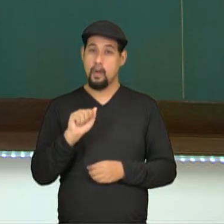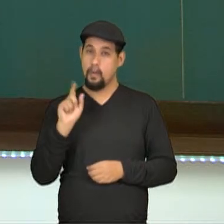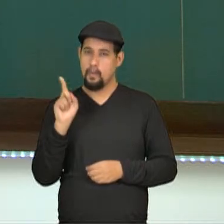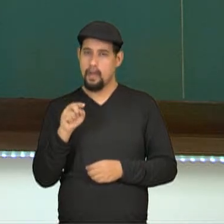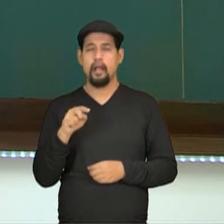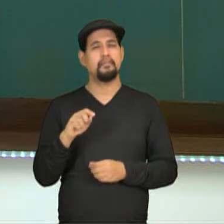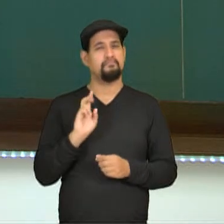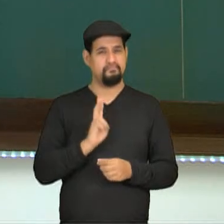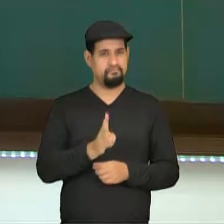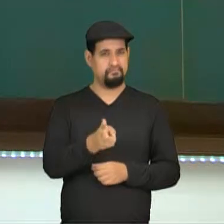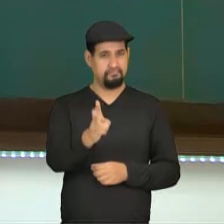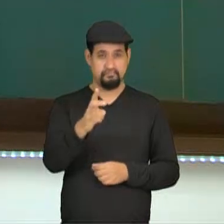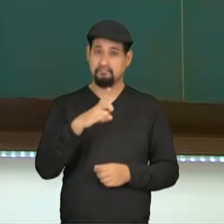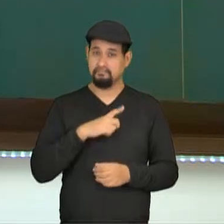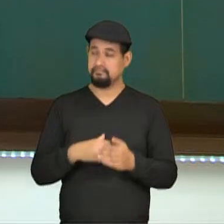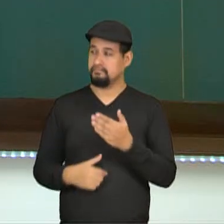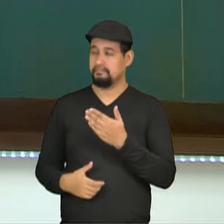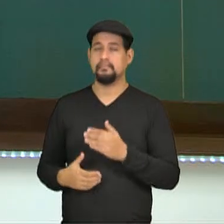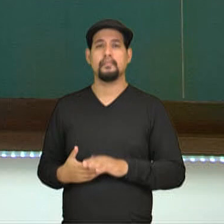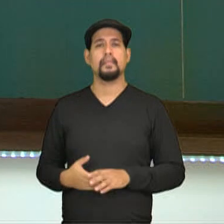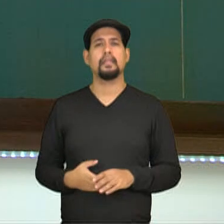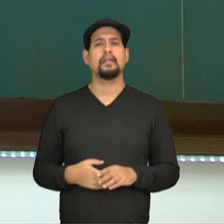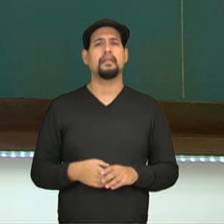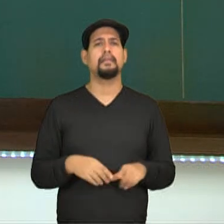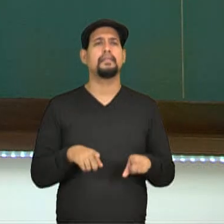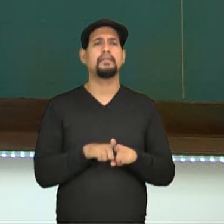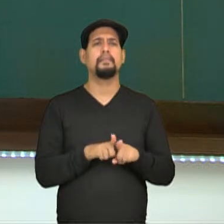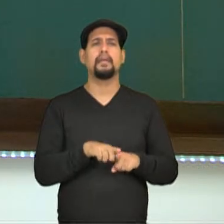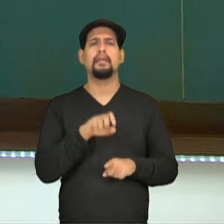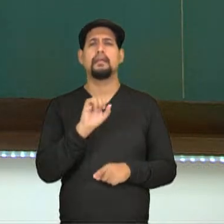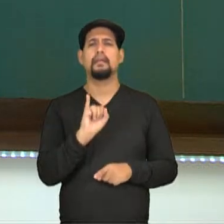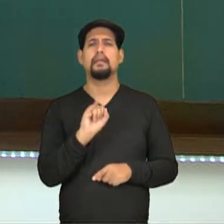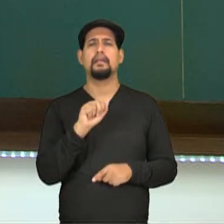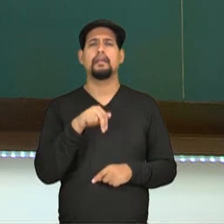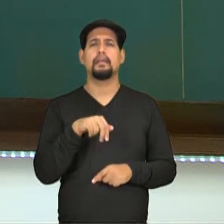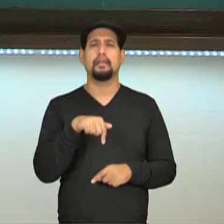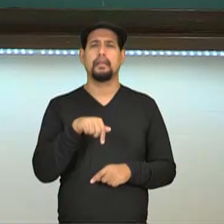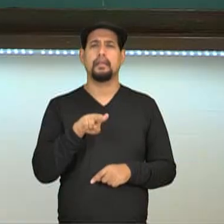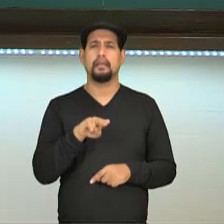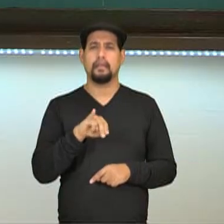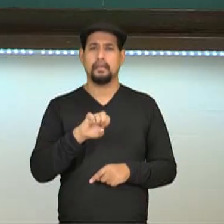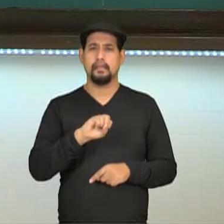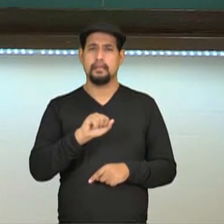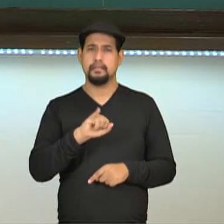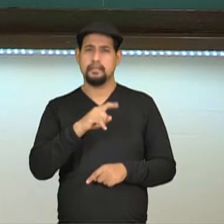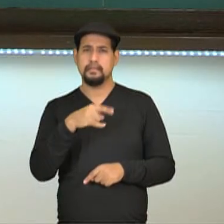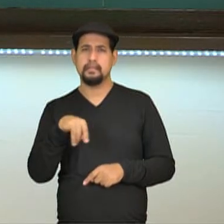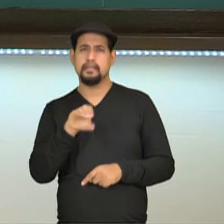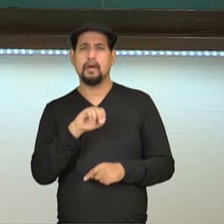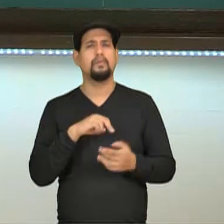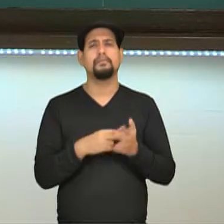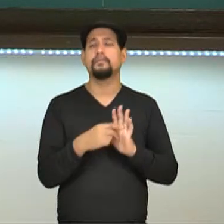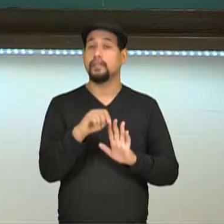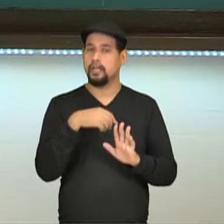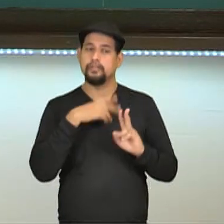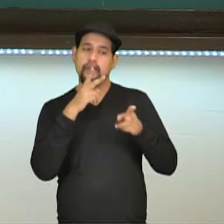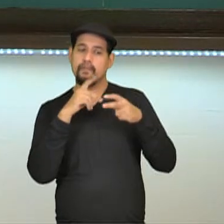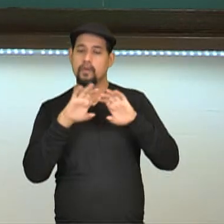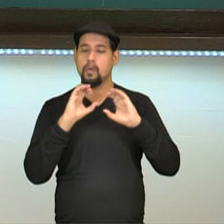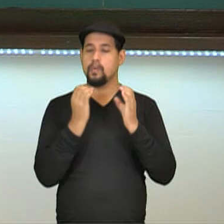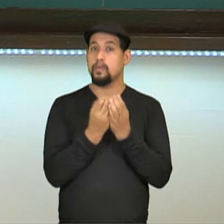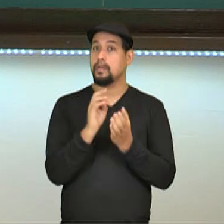existe. E a Inquisição. Então nós vimos que a partir do Concílio de